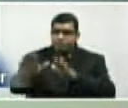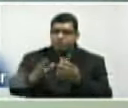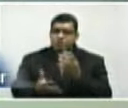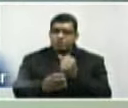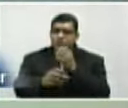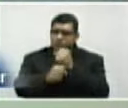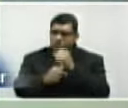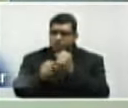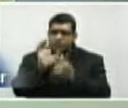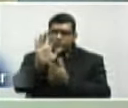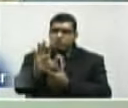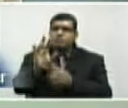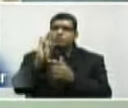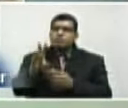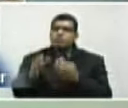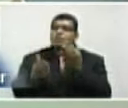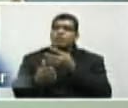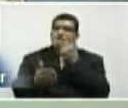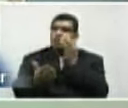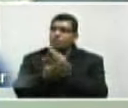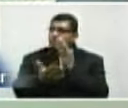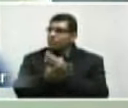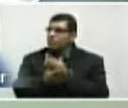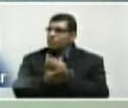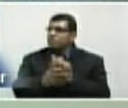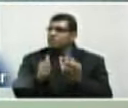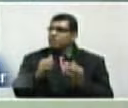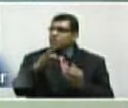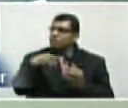de contas, só fala da FEAM.